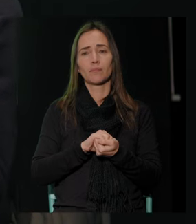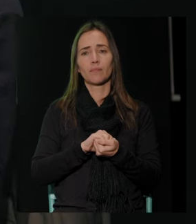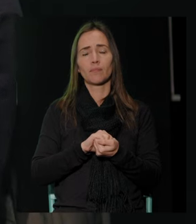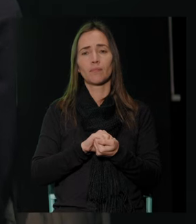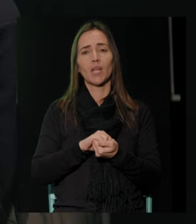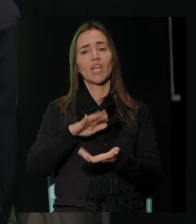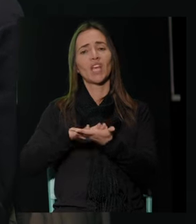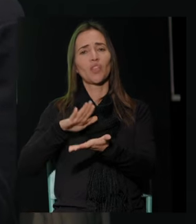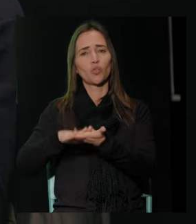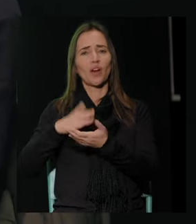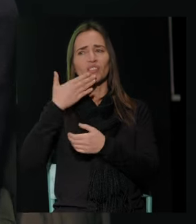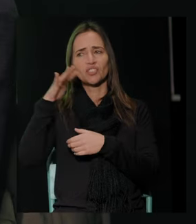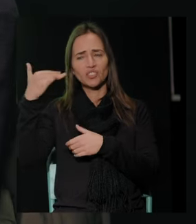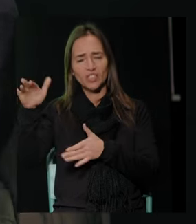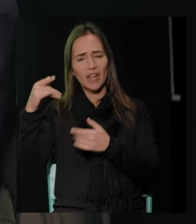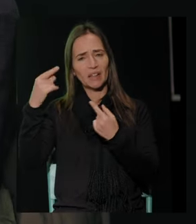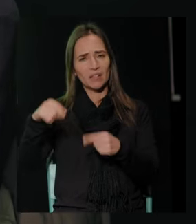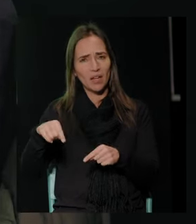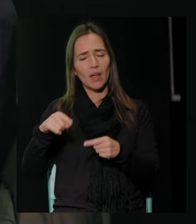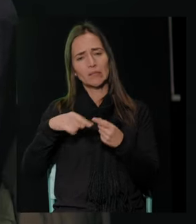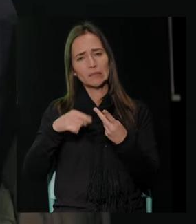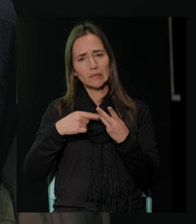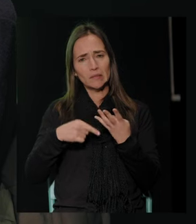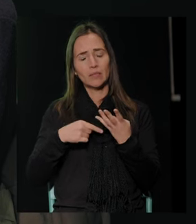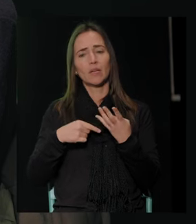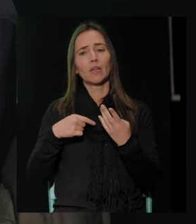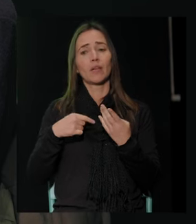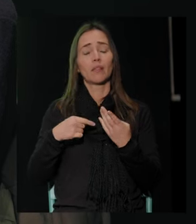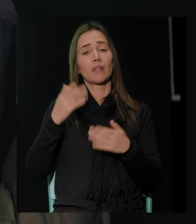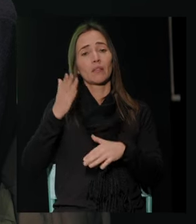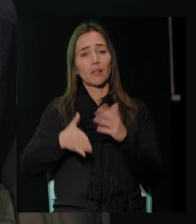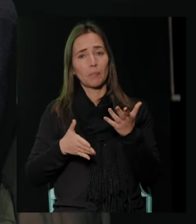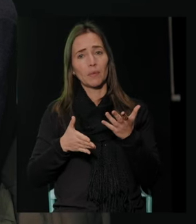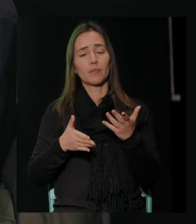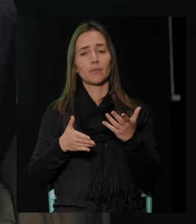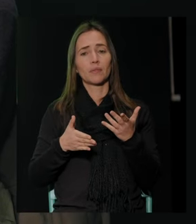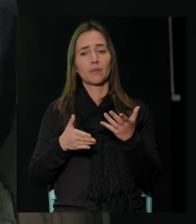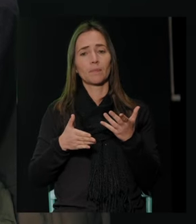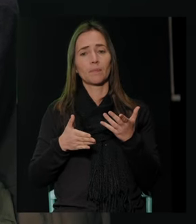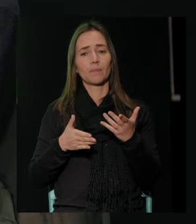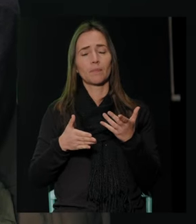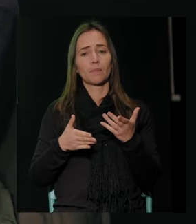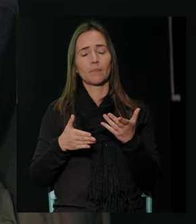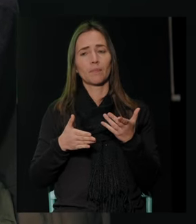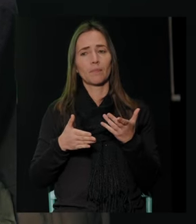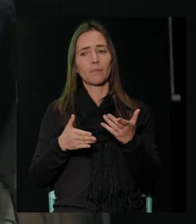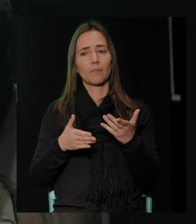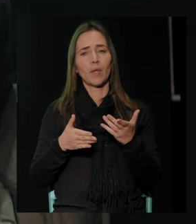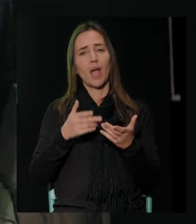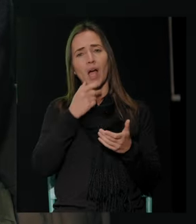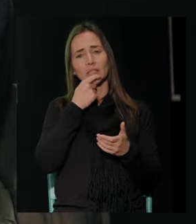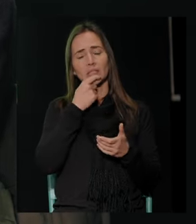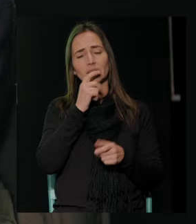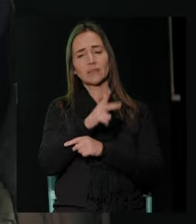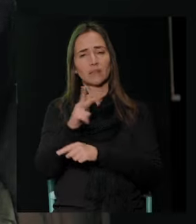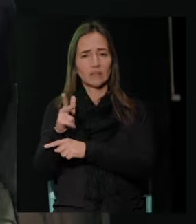tinha uma editora clandestina, blá blá blá, por aí fora, etc. E às tantas, a meio das gravações, ela estava